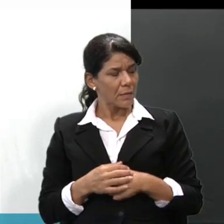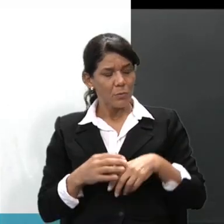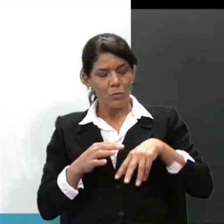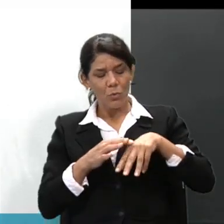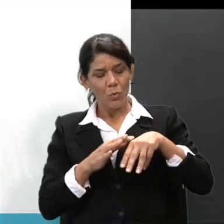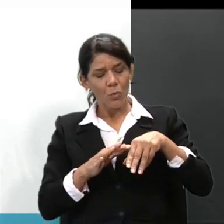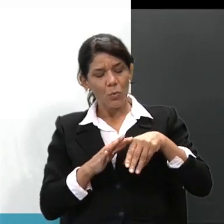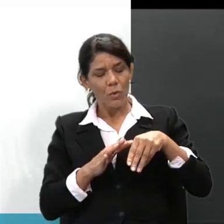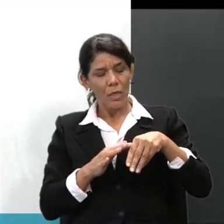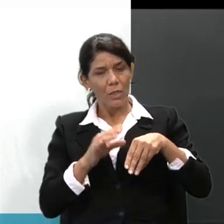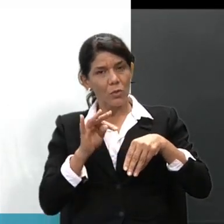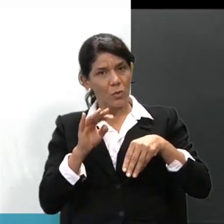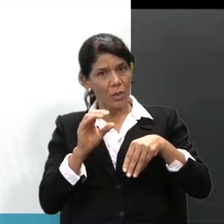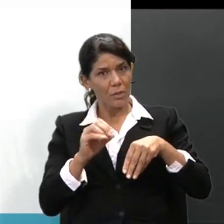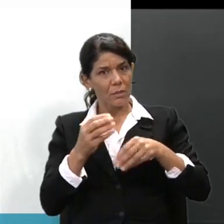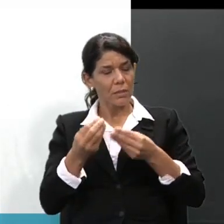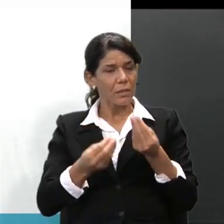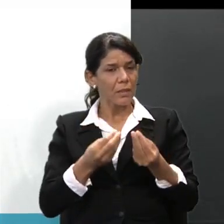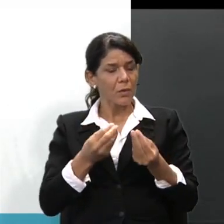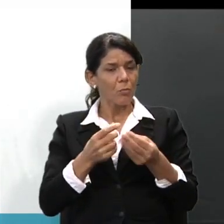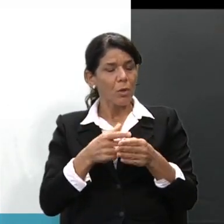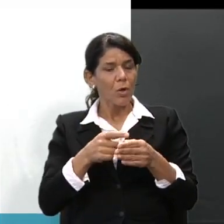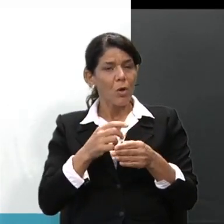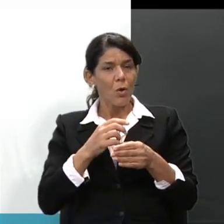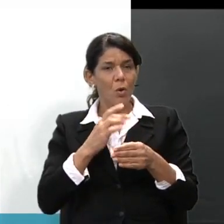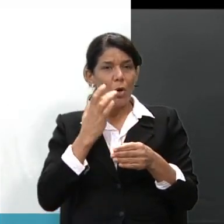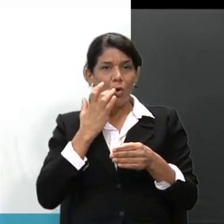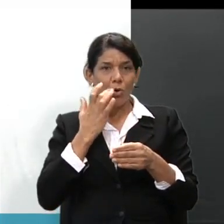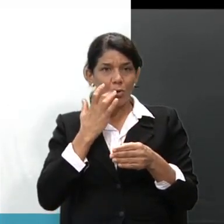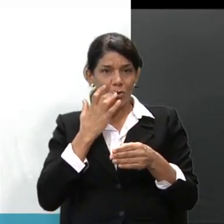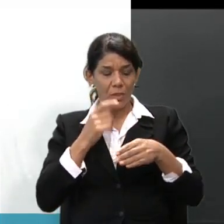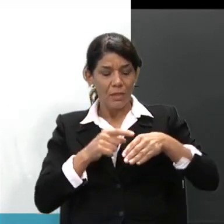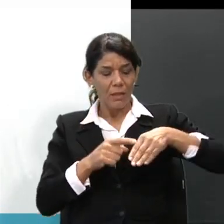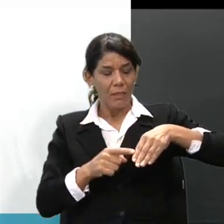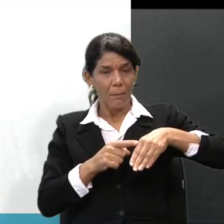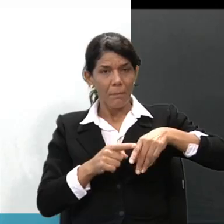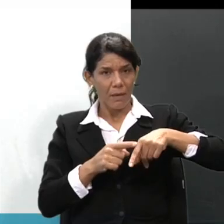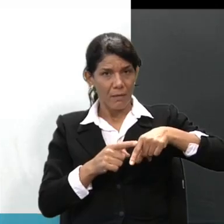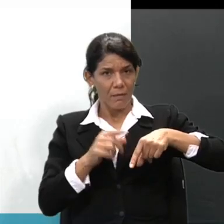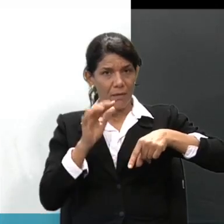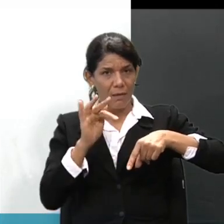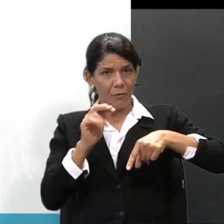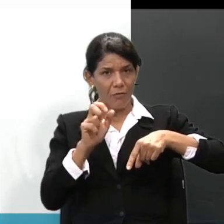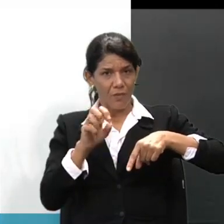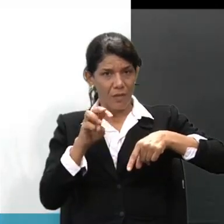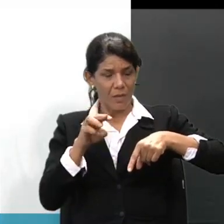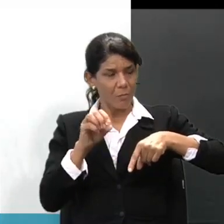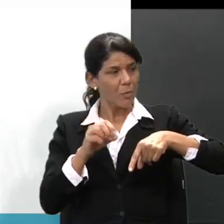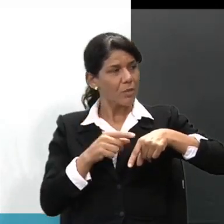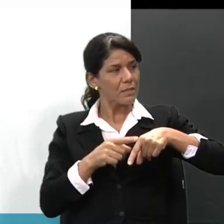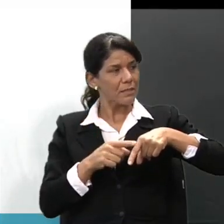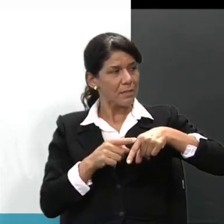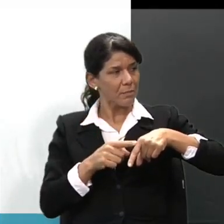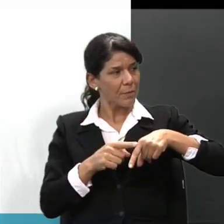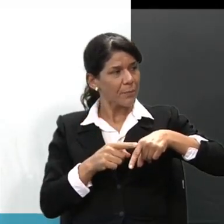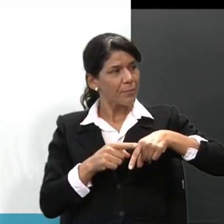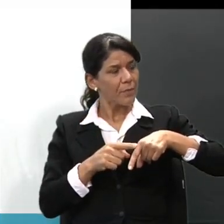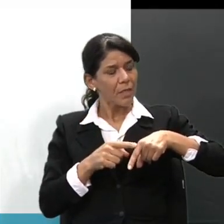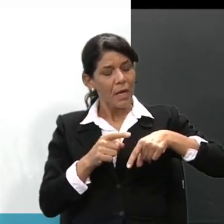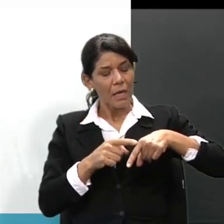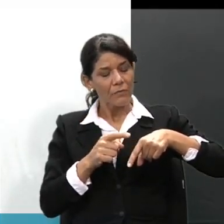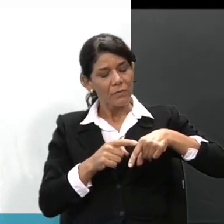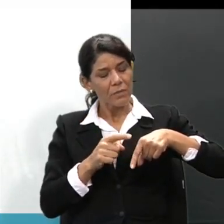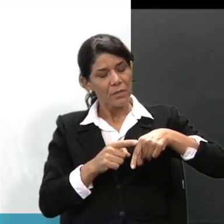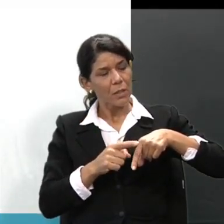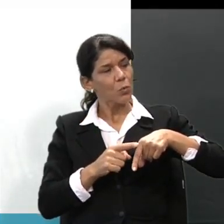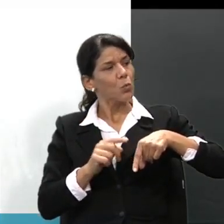a porção final do maior osso da nossa perna, tá? Que é o fêmur. E então, você tem ali